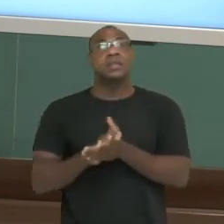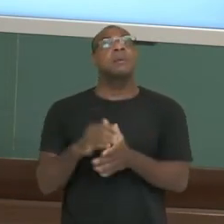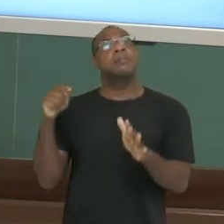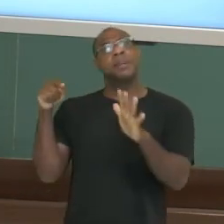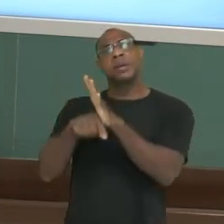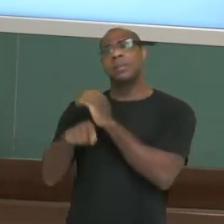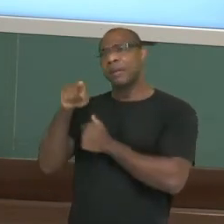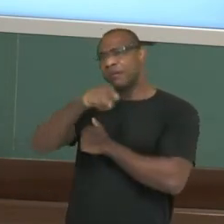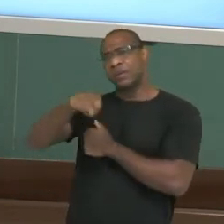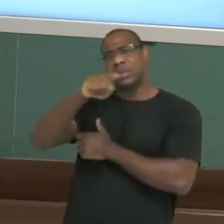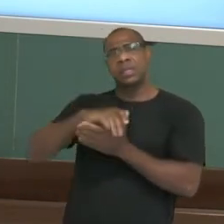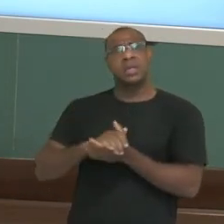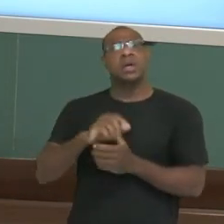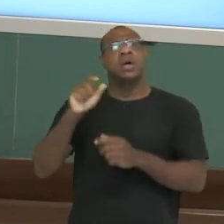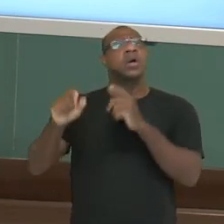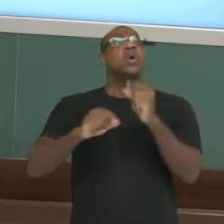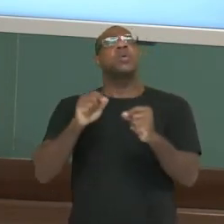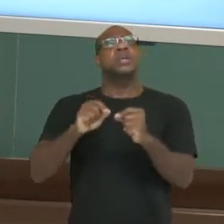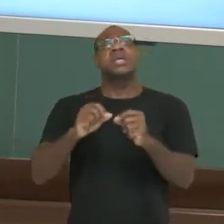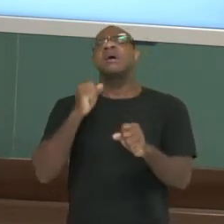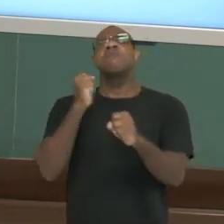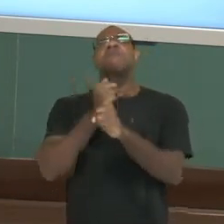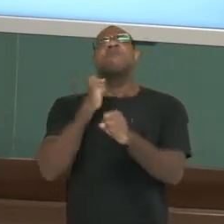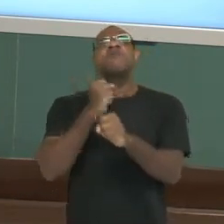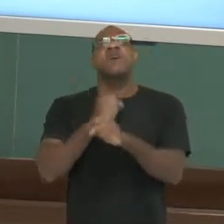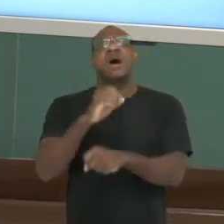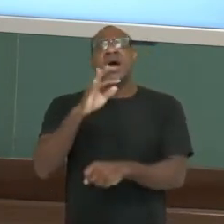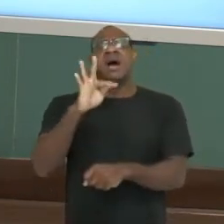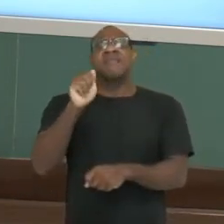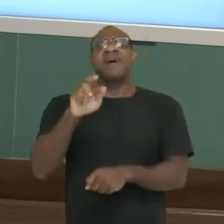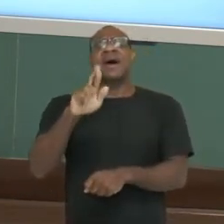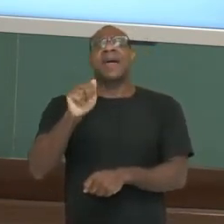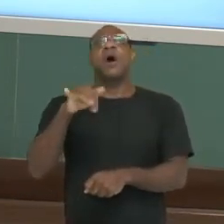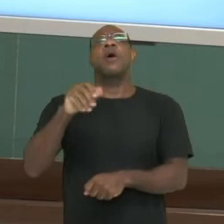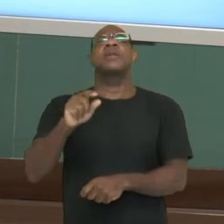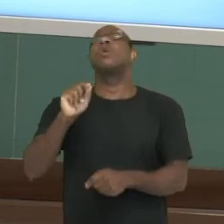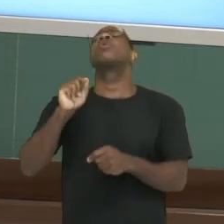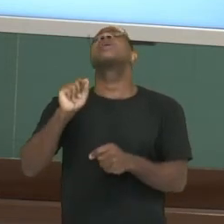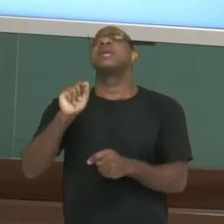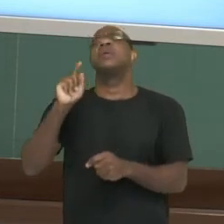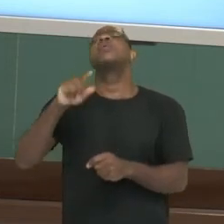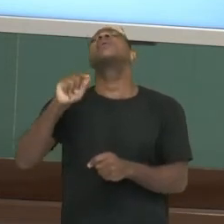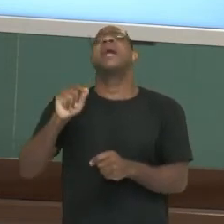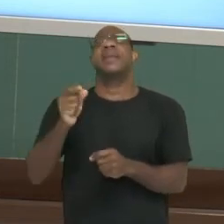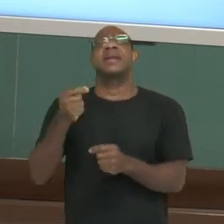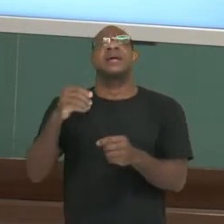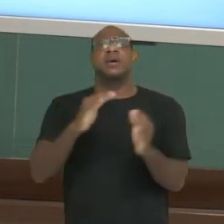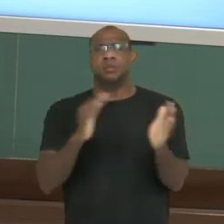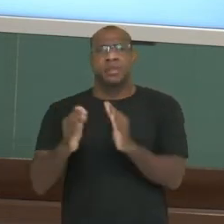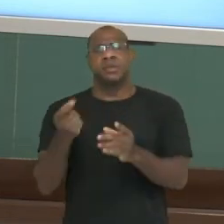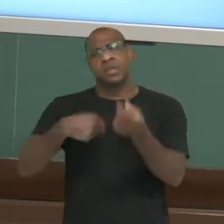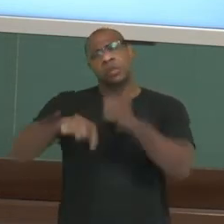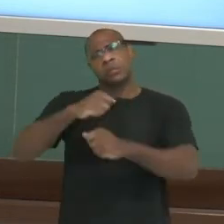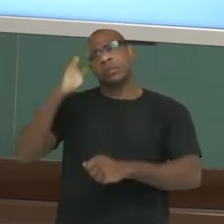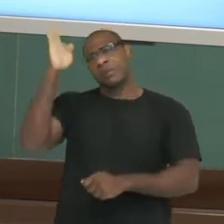para você, o que eram as chamadas obras faraônicas durante o milagre econômico brasileiro?